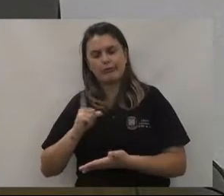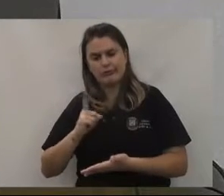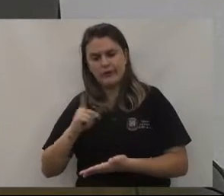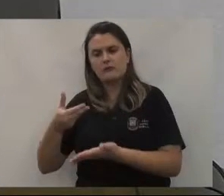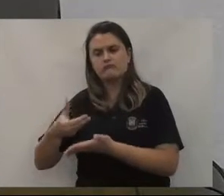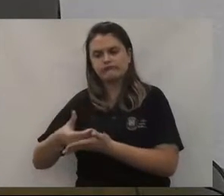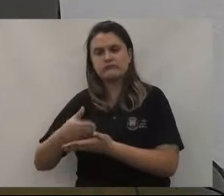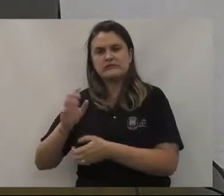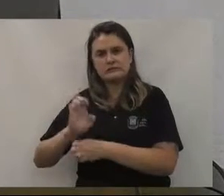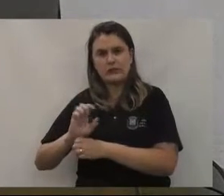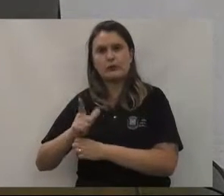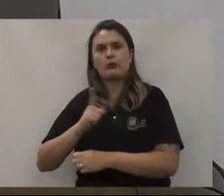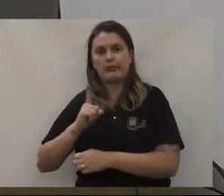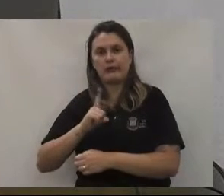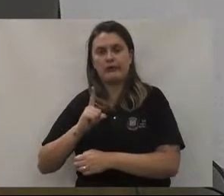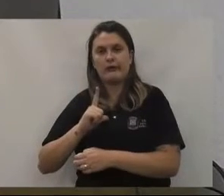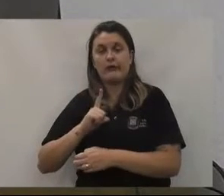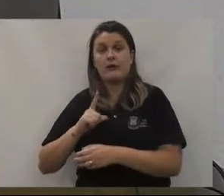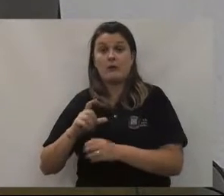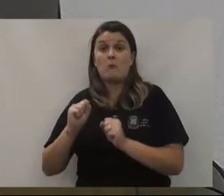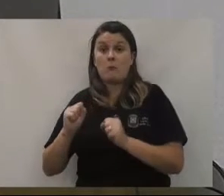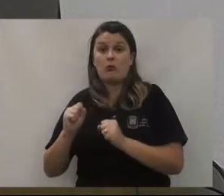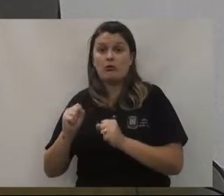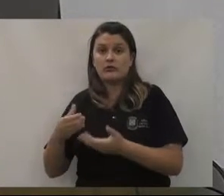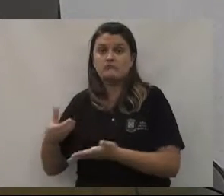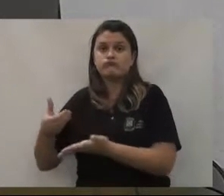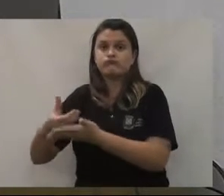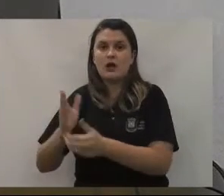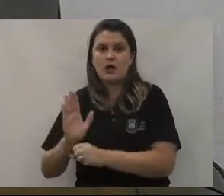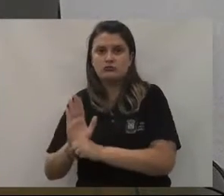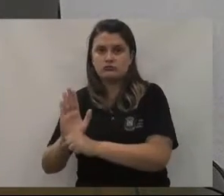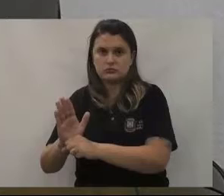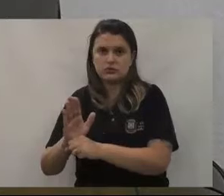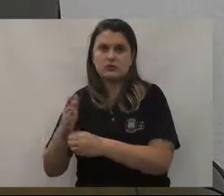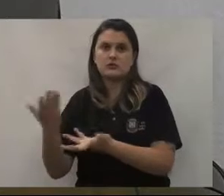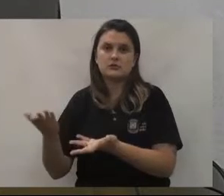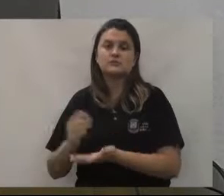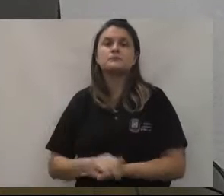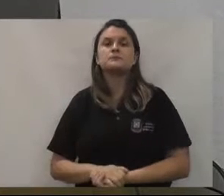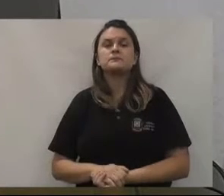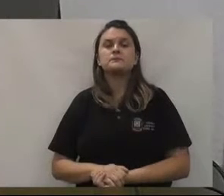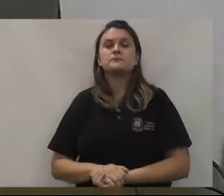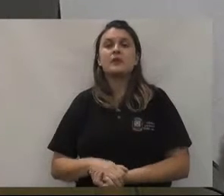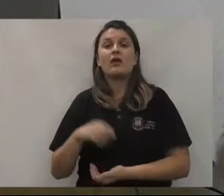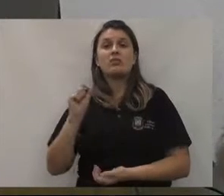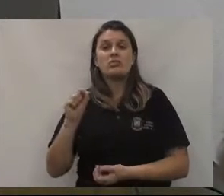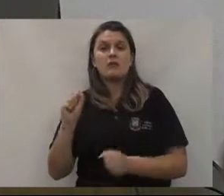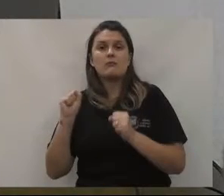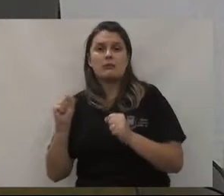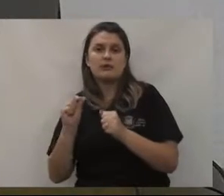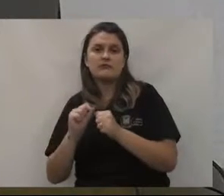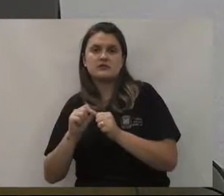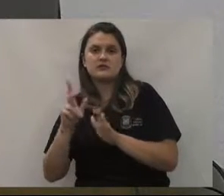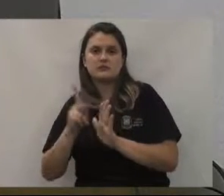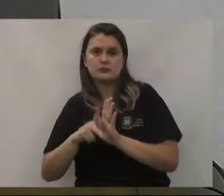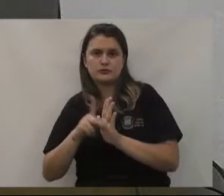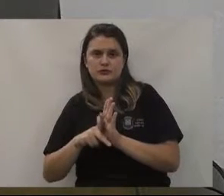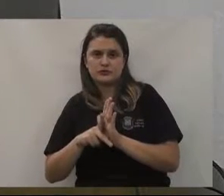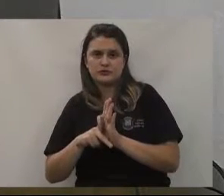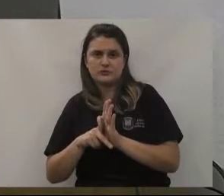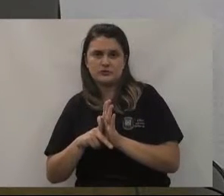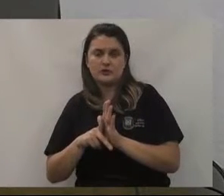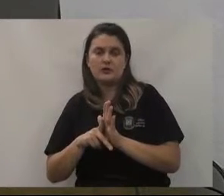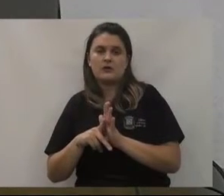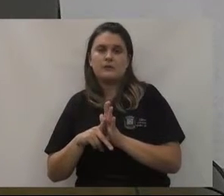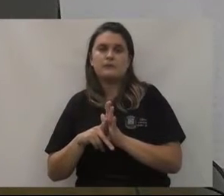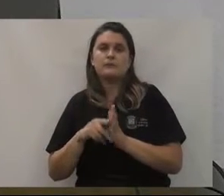o governo do Estado tem recurso, e esse trabalho também, quem pode fazer esse projeto